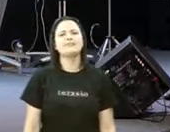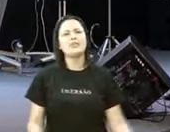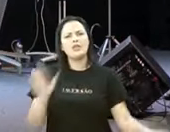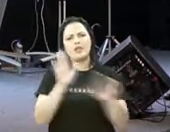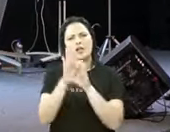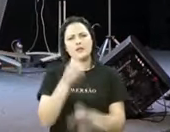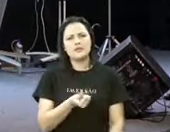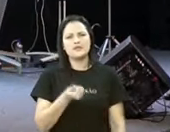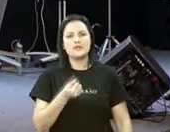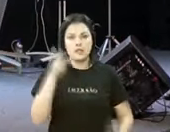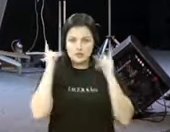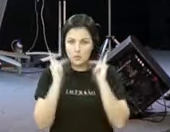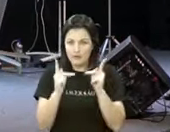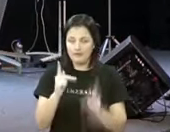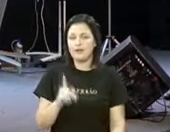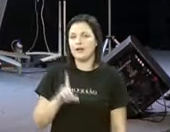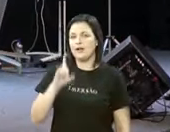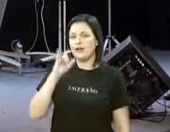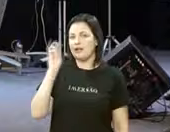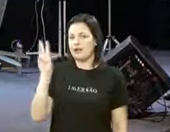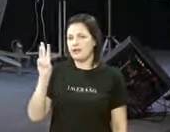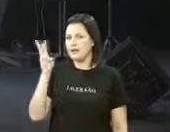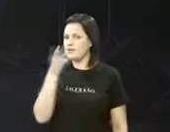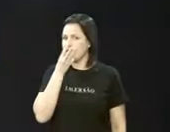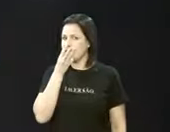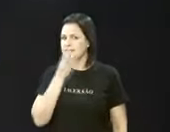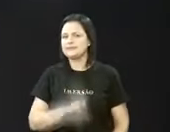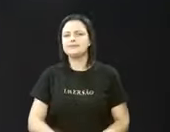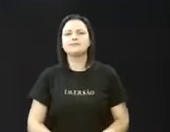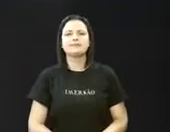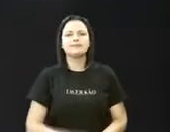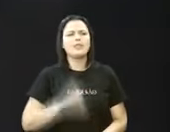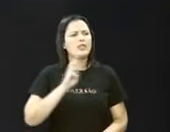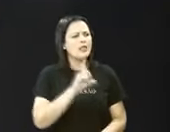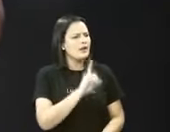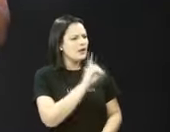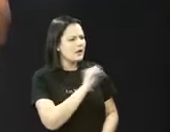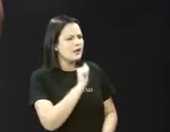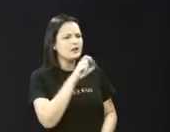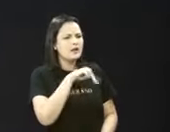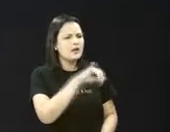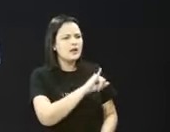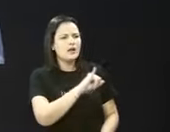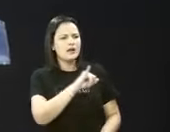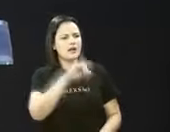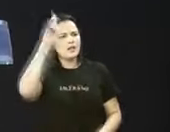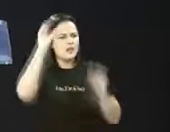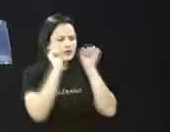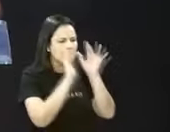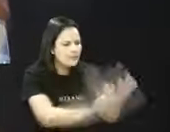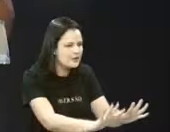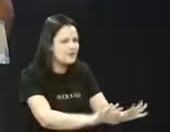Capítulo 6 do livro do profeta Isaías. A Dani também, eu vi por aí, eu esqueci de falar. Dani, Deus te abençoe, onde você estiver. Deus te guarde,